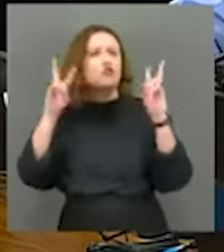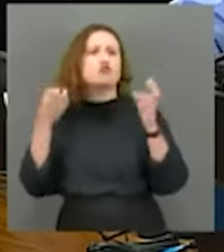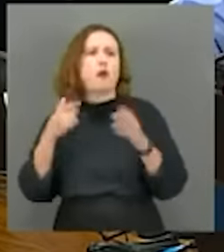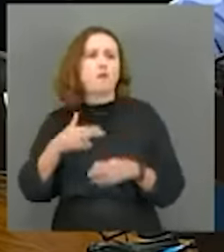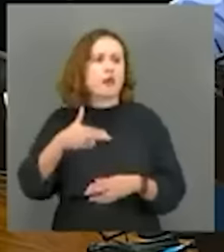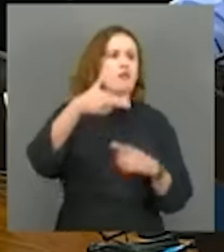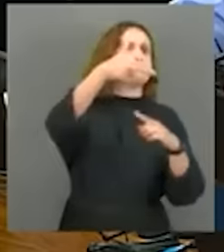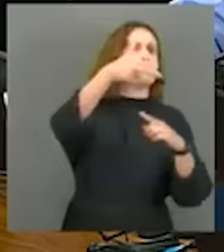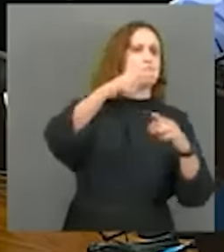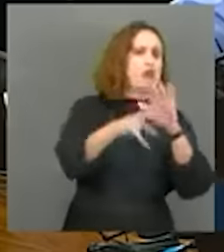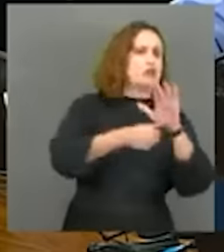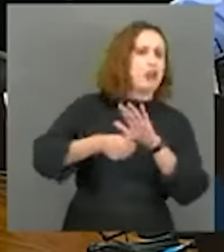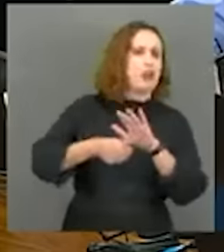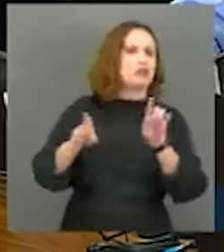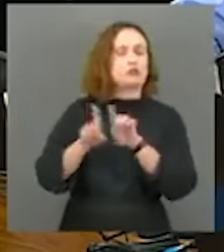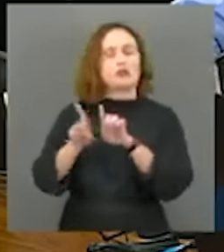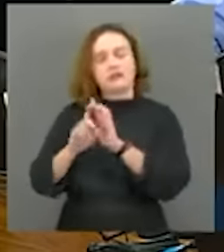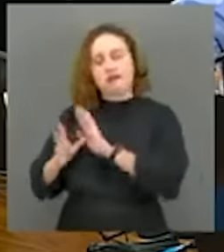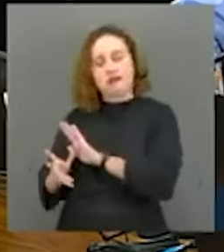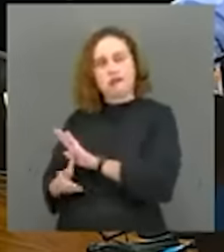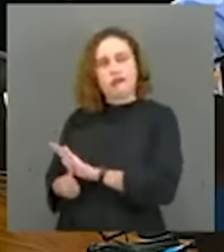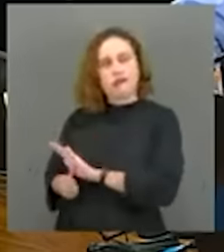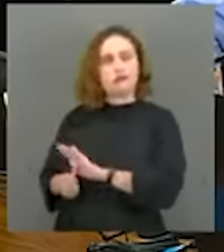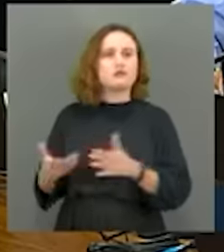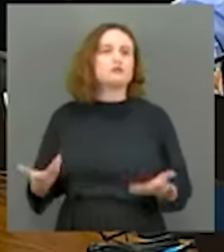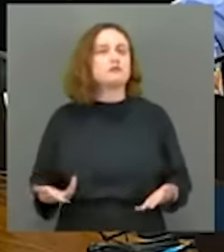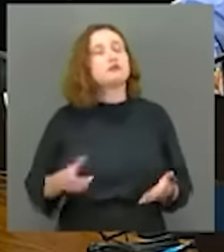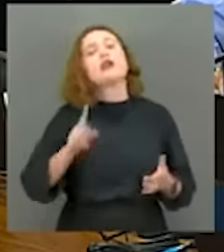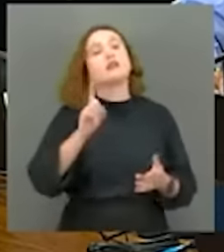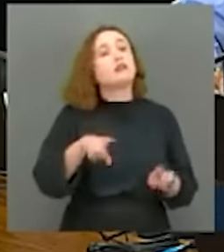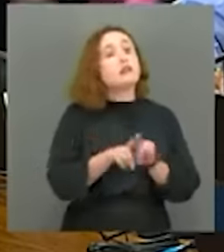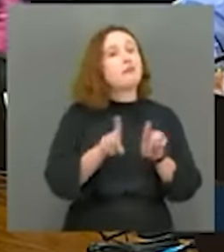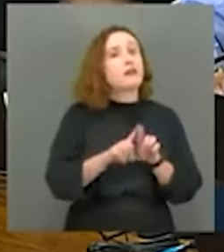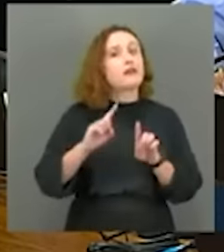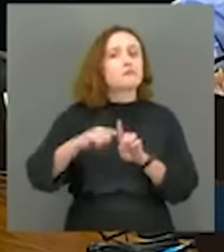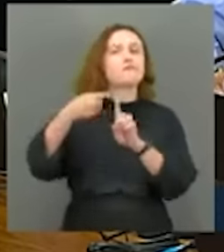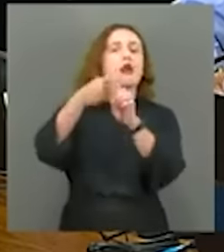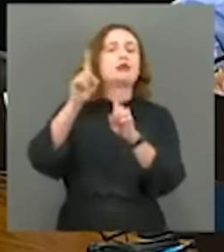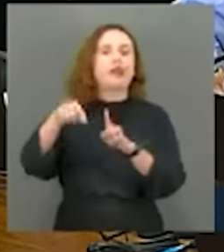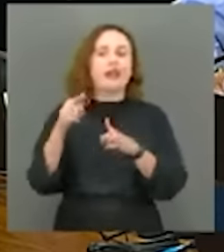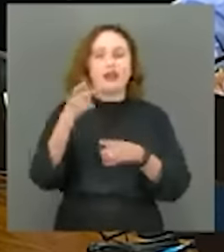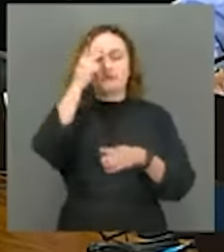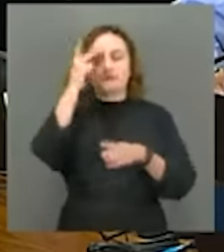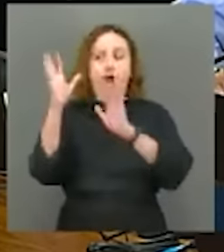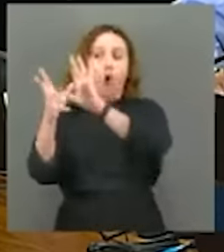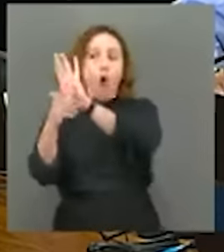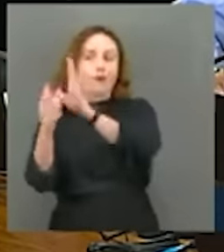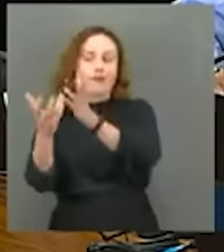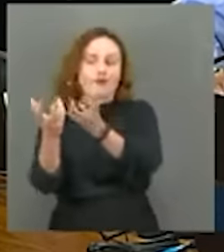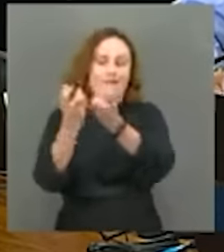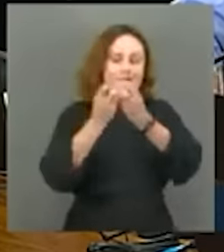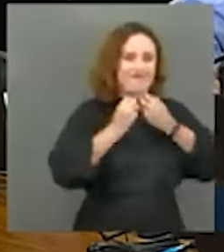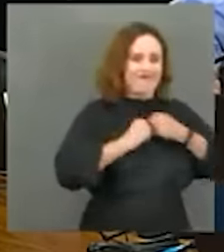roubo ao Elo econômico disso tudo que é a receptação que é um ponto fundamental que nós estamos atacando incluímos na